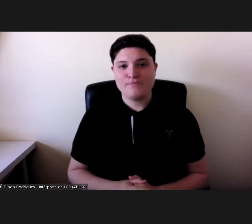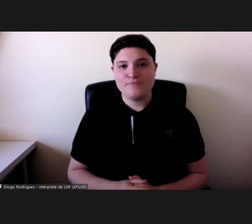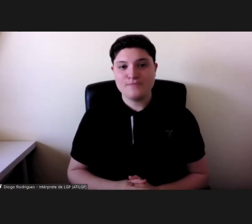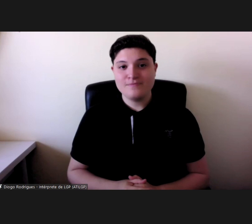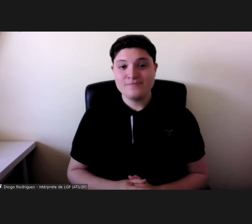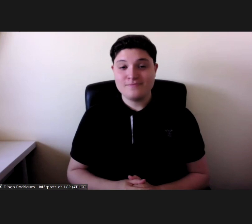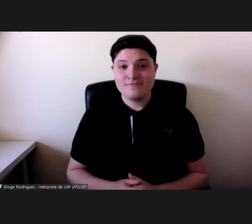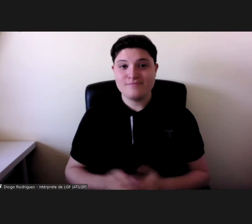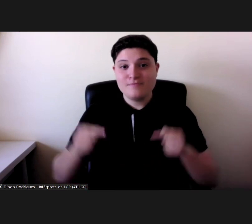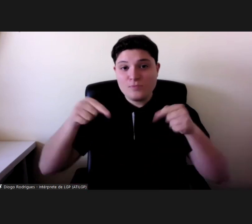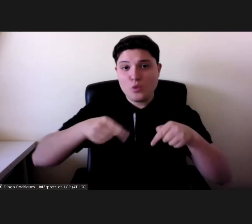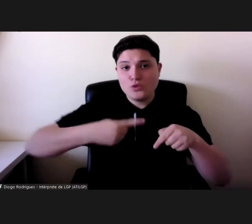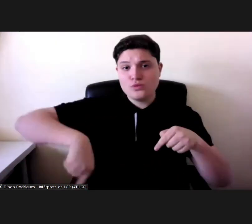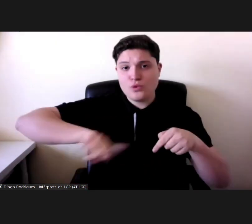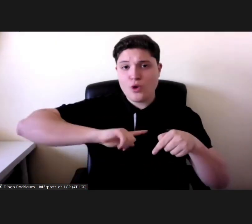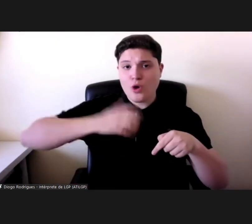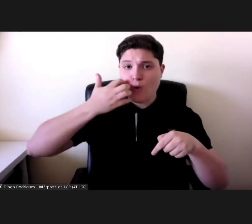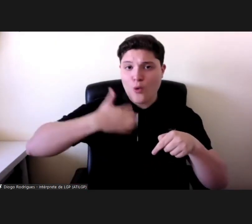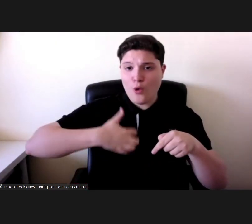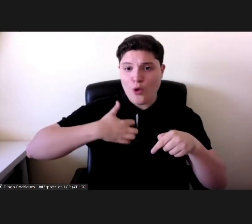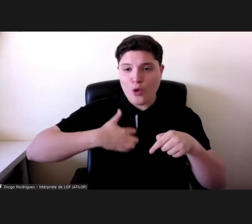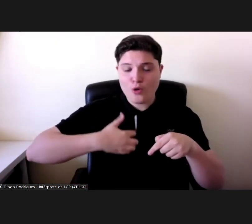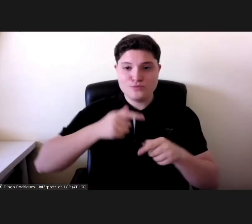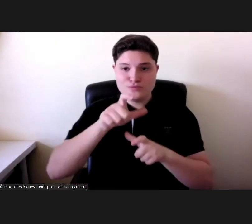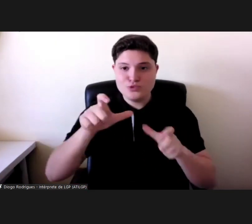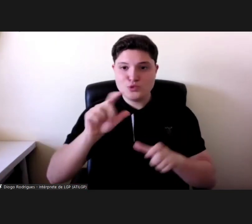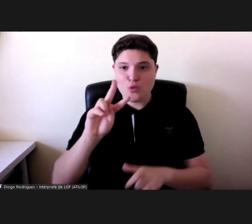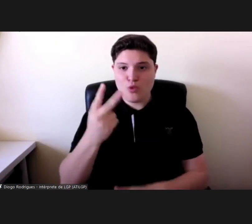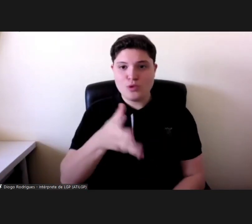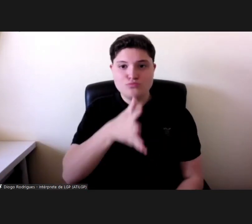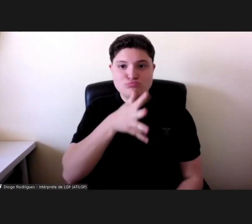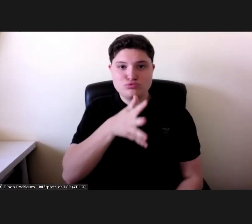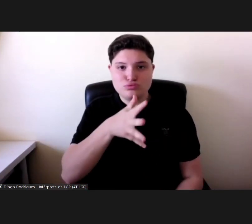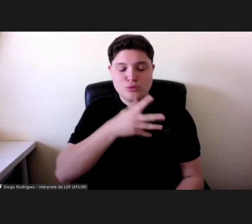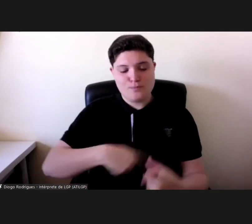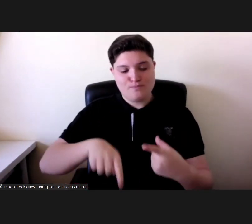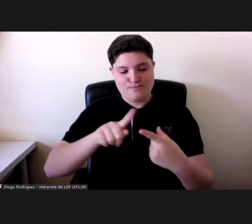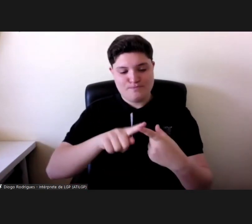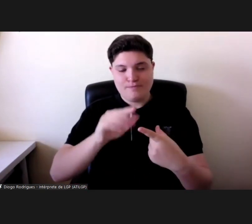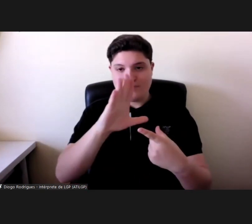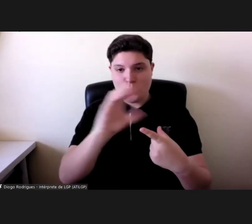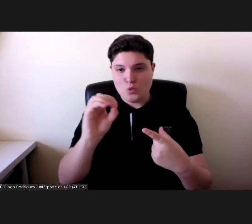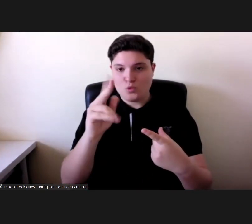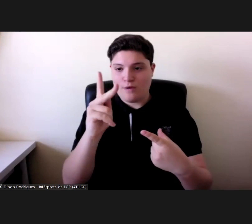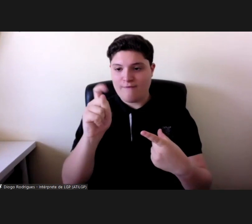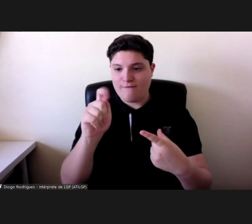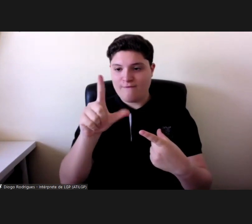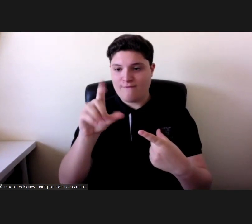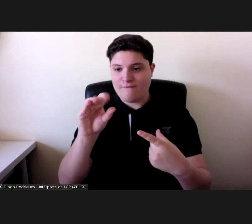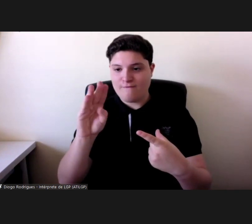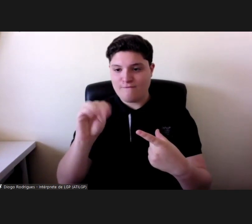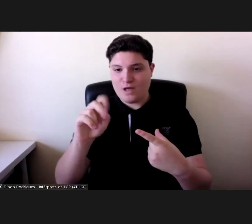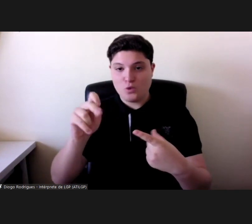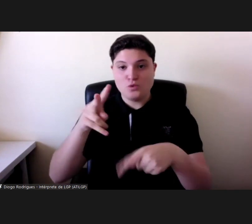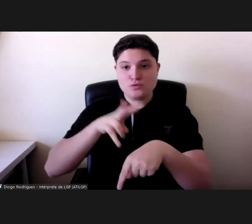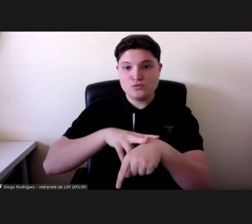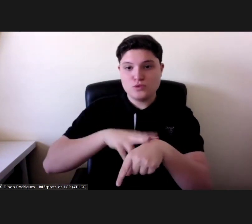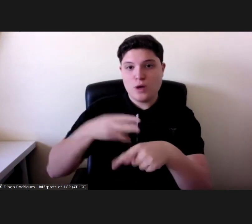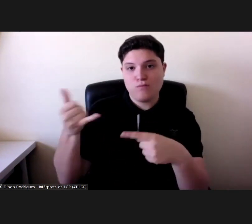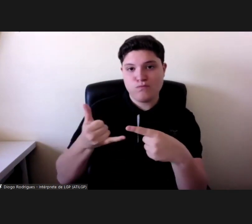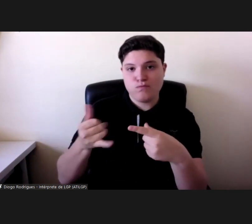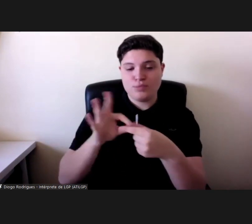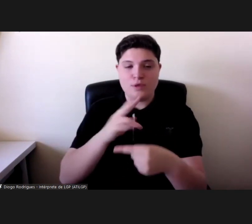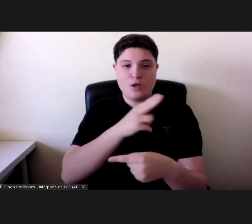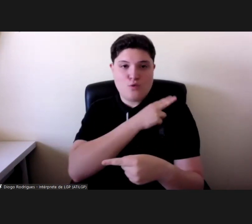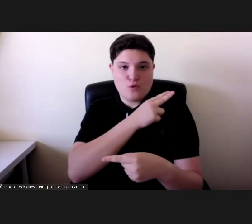Hoje temos a honra de contar com 2 oradores de renome. São eles João Veloso, Vice-Reitor para a Cooperação da